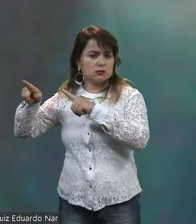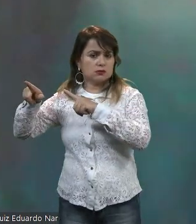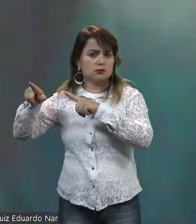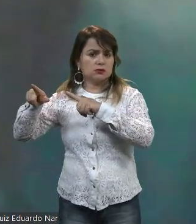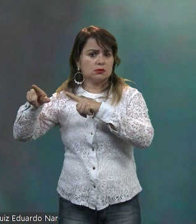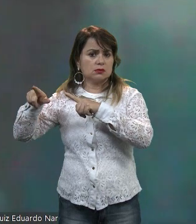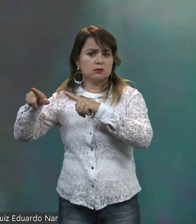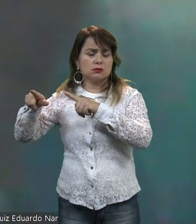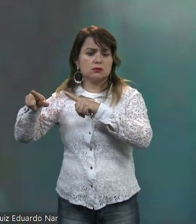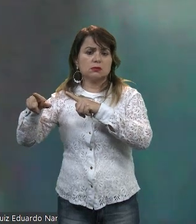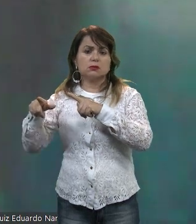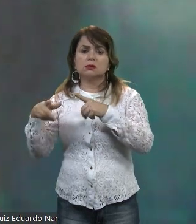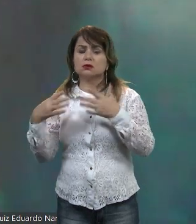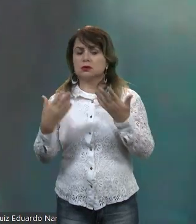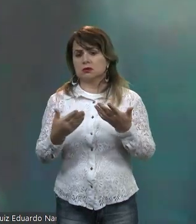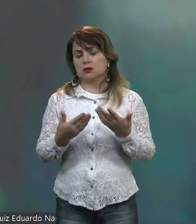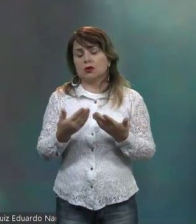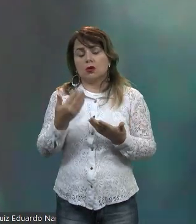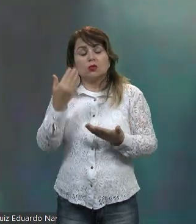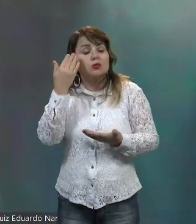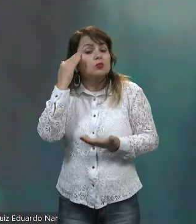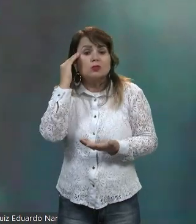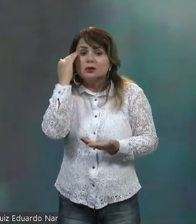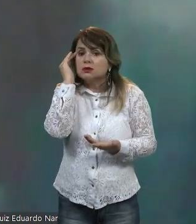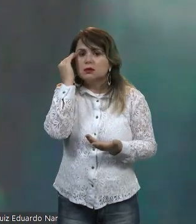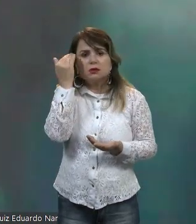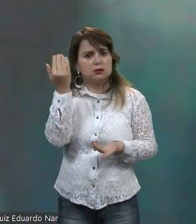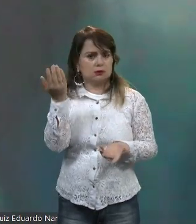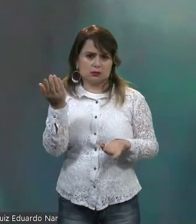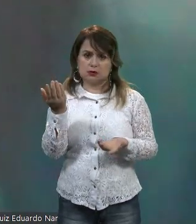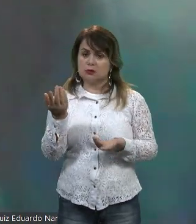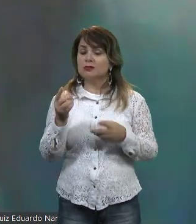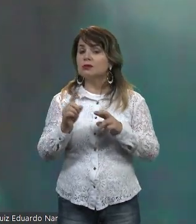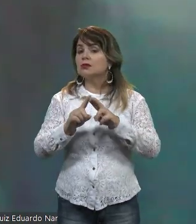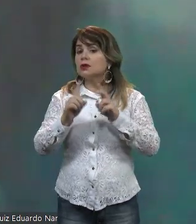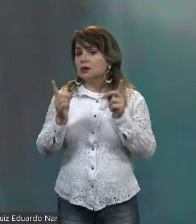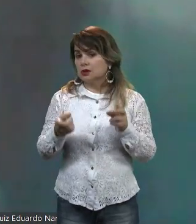é? Incompreensível.